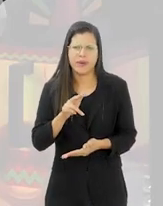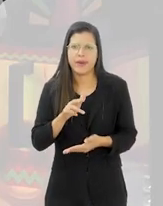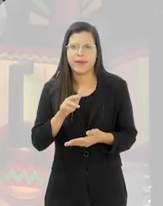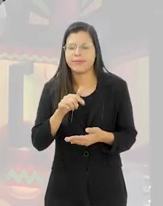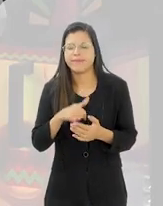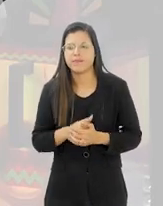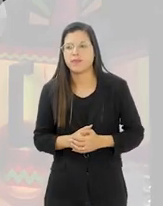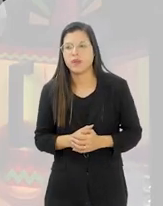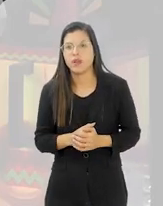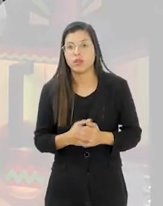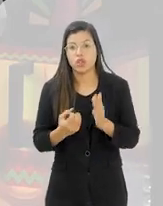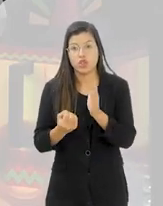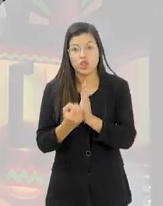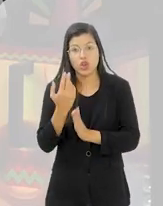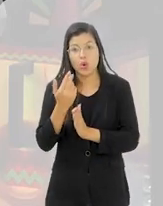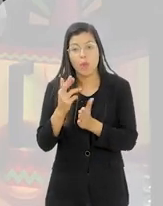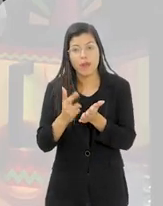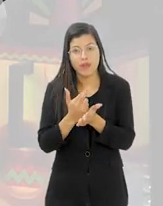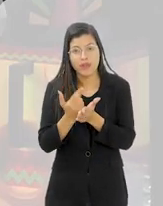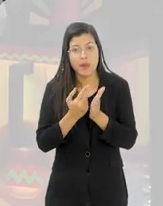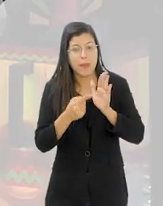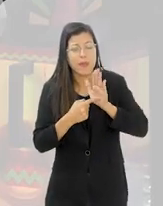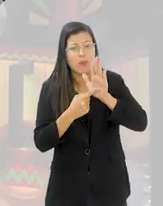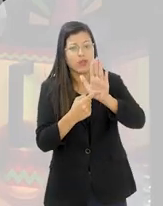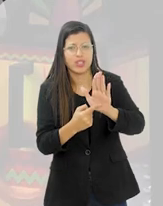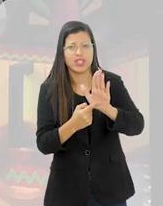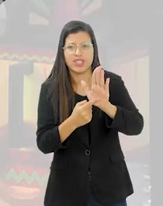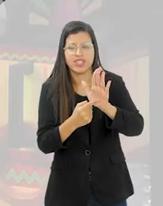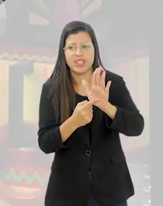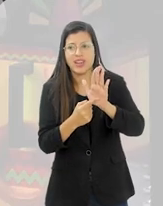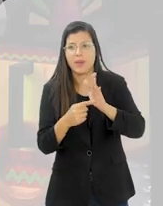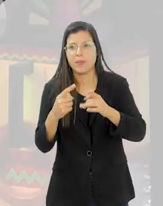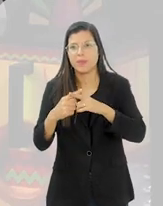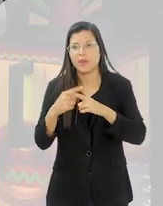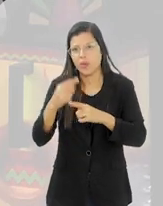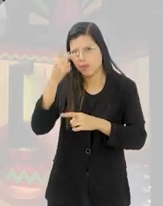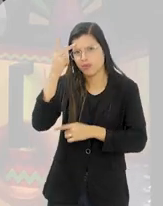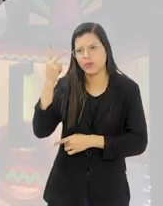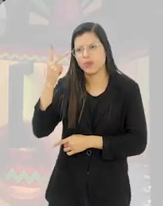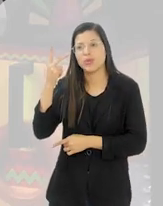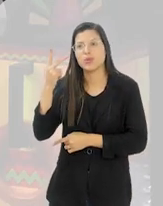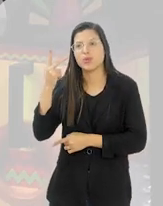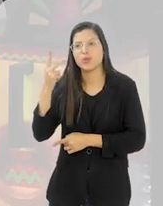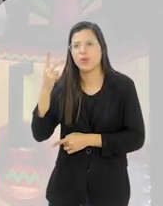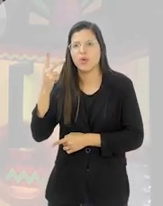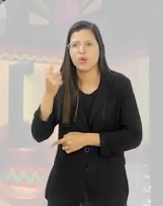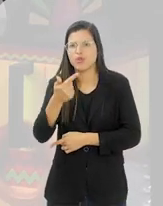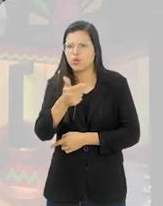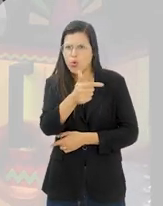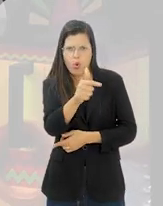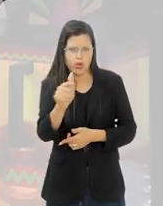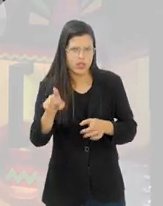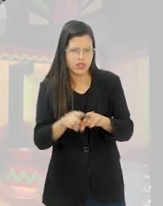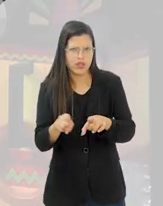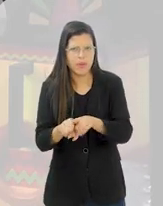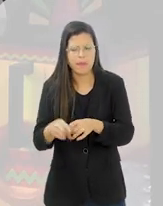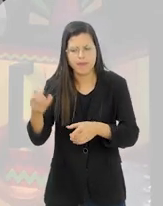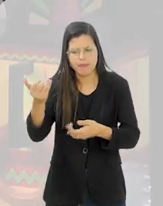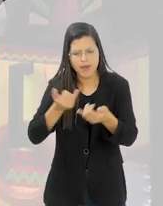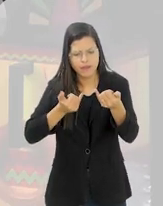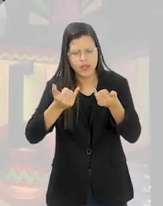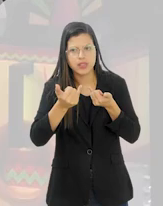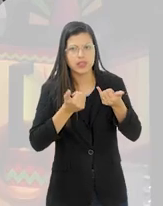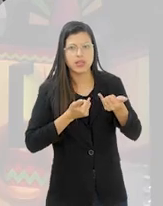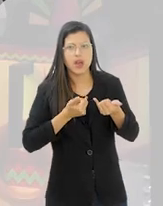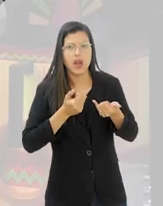Subtrabalho, sub alguma coisa, né? E aí a gente criou como um portfólio. Porque é para que eu escutei isso de uma pessoa e de outras que falaram